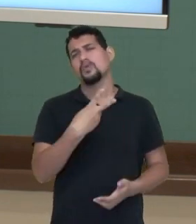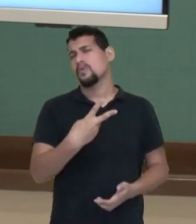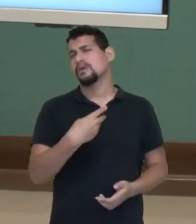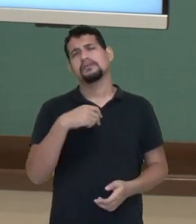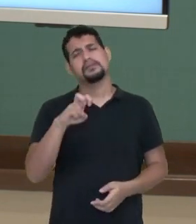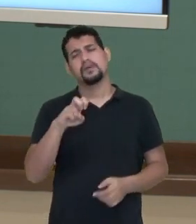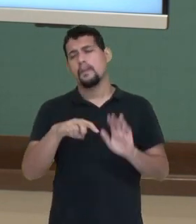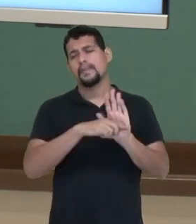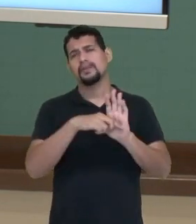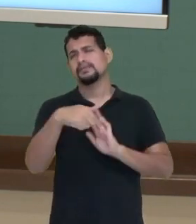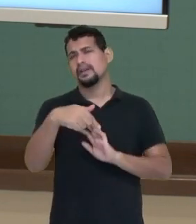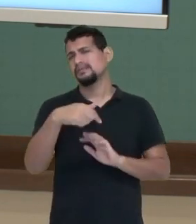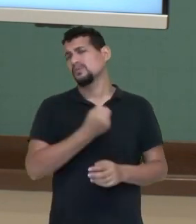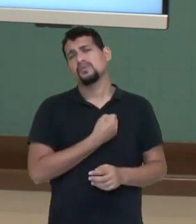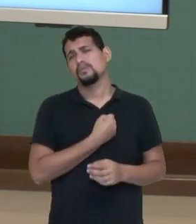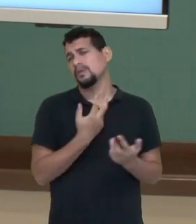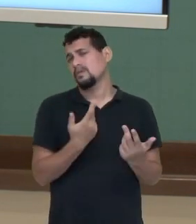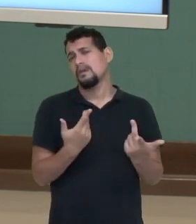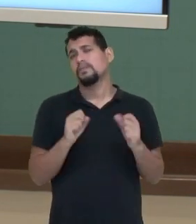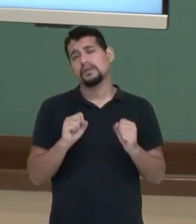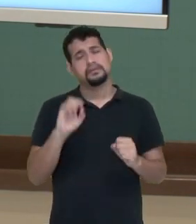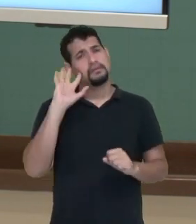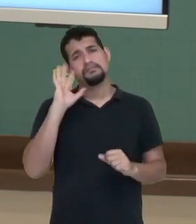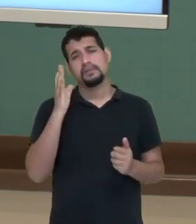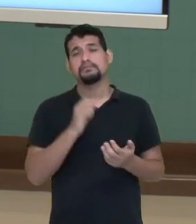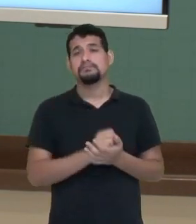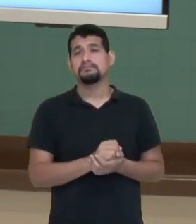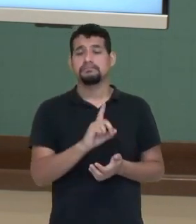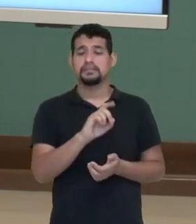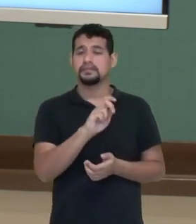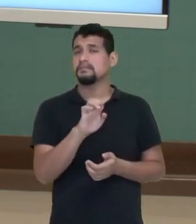7. Números reais. Pode aparecer um decimal.